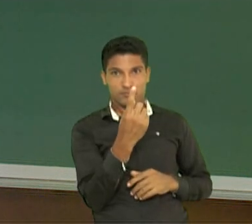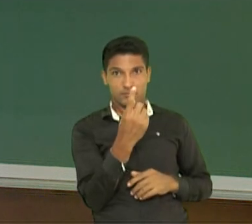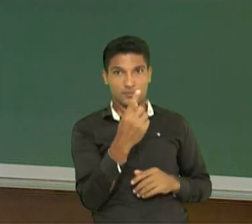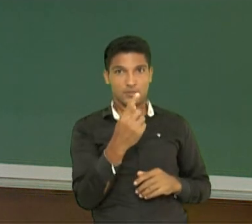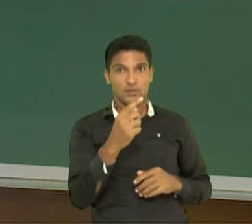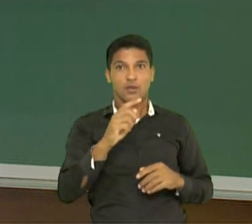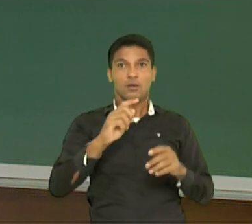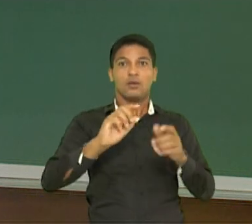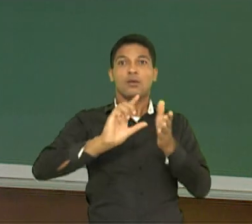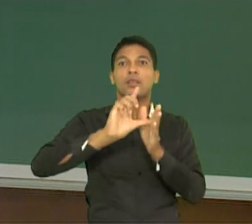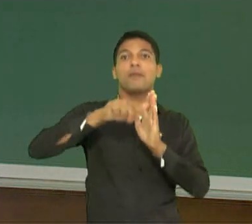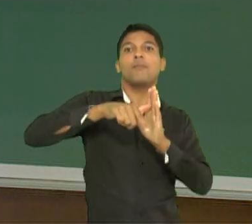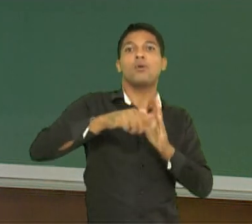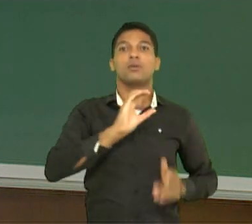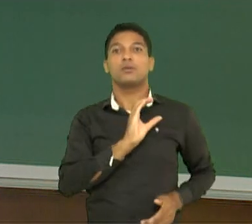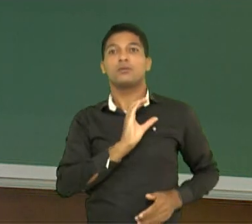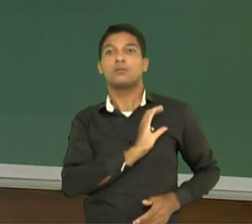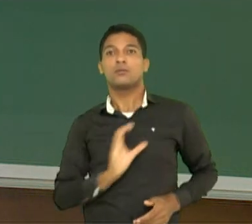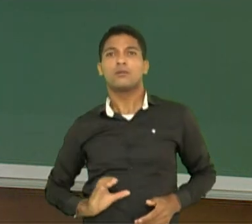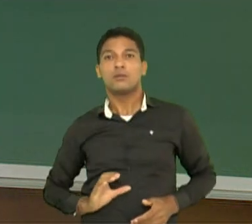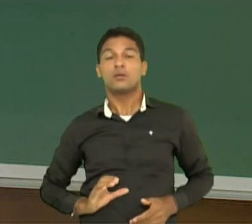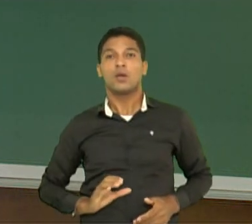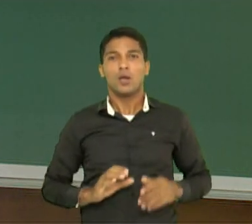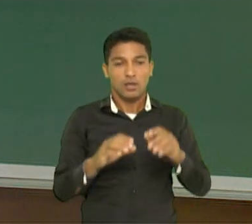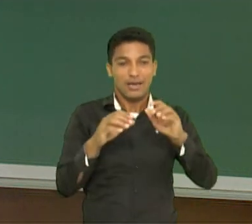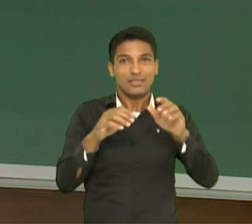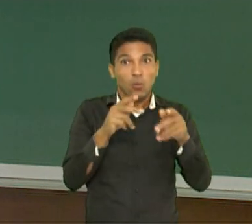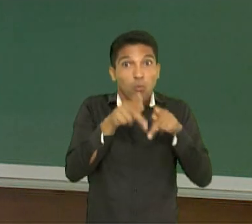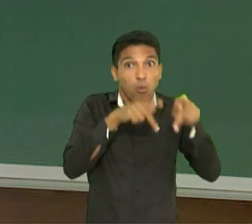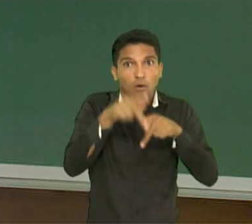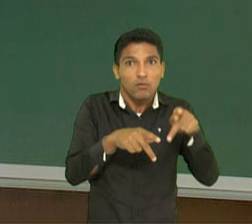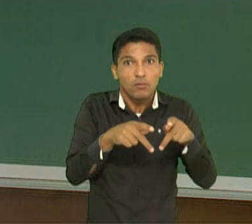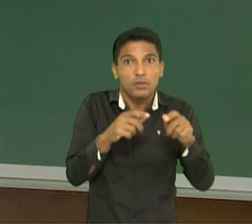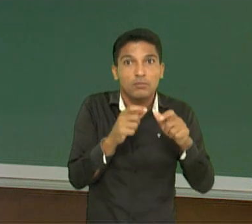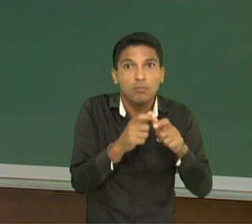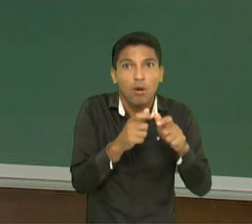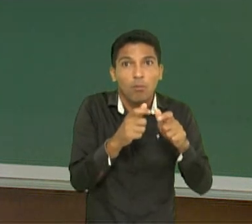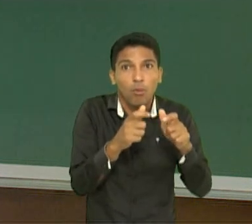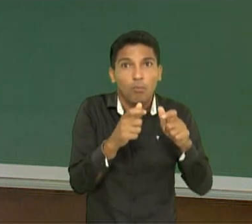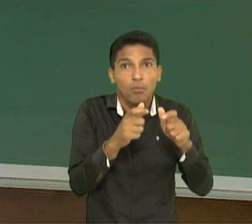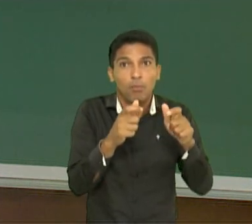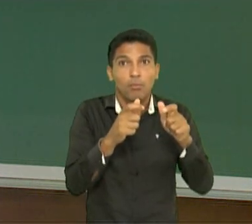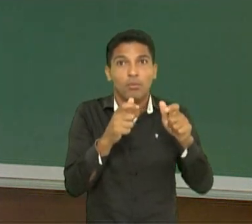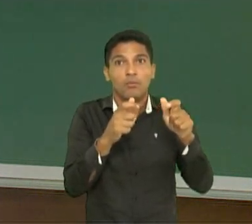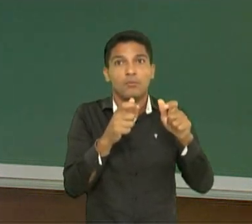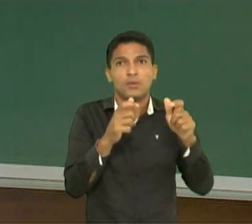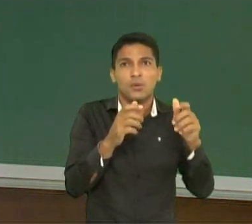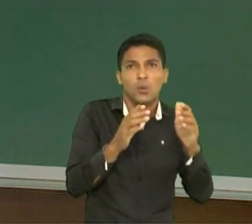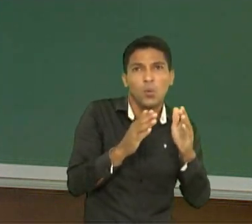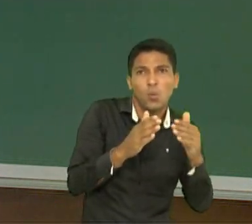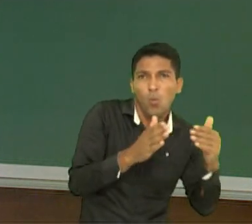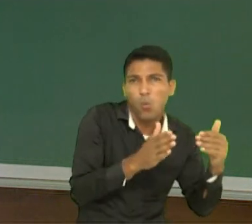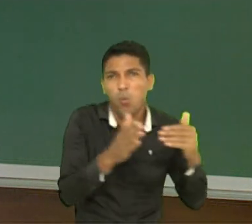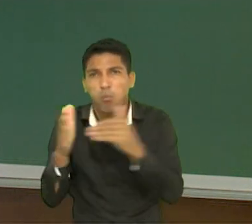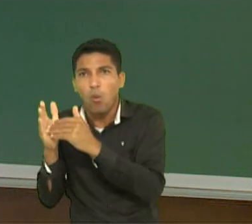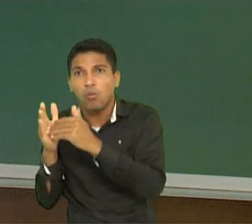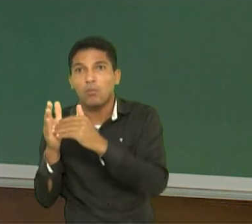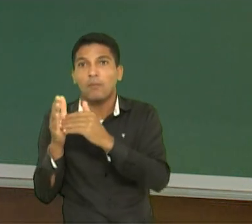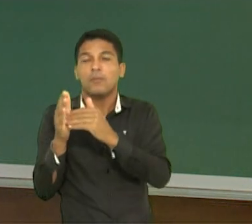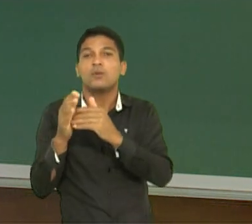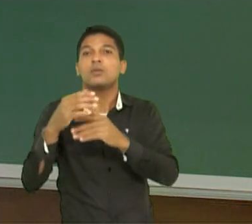essa população começa a crescer, mas repare, próximo do ano 2000, como este salto